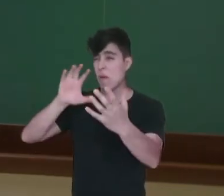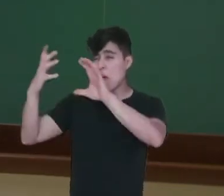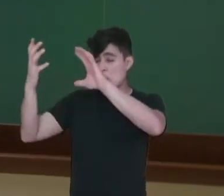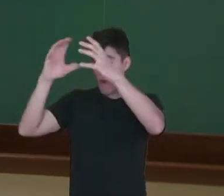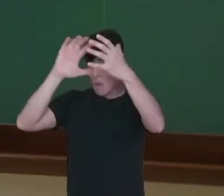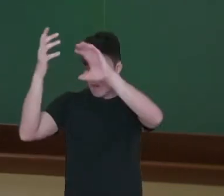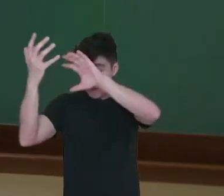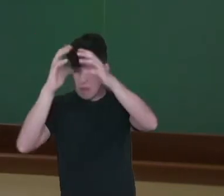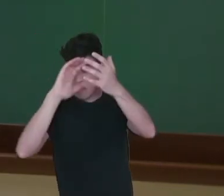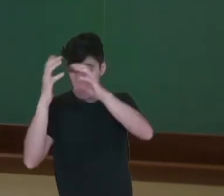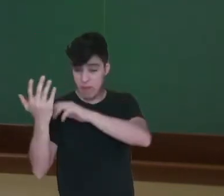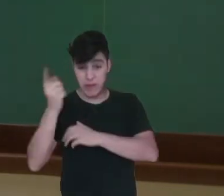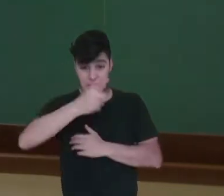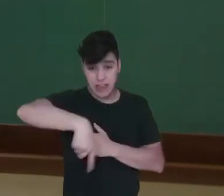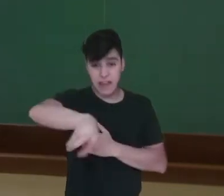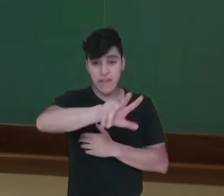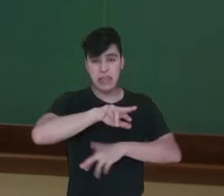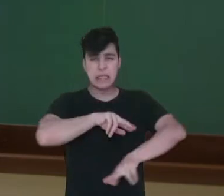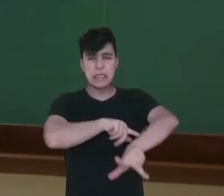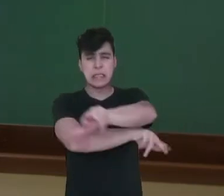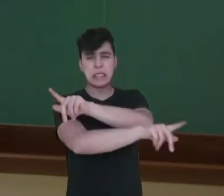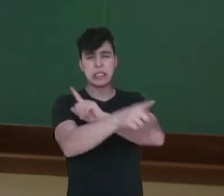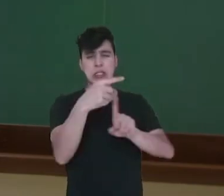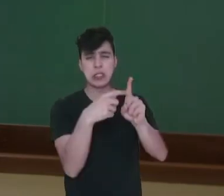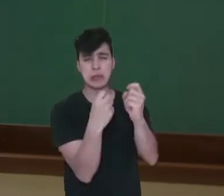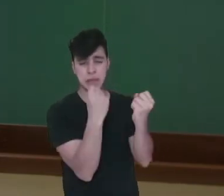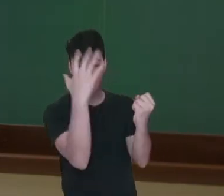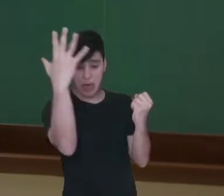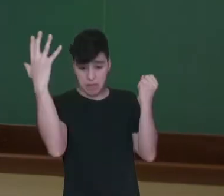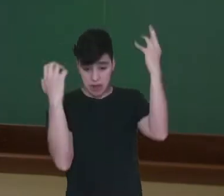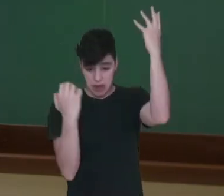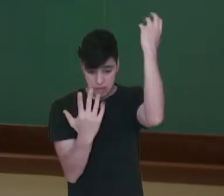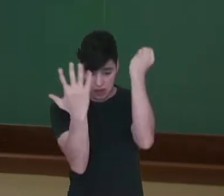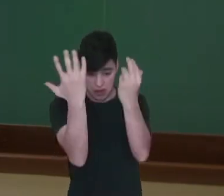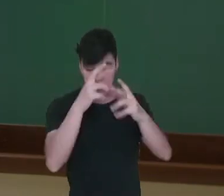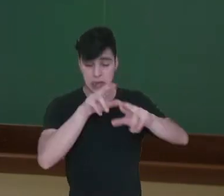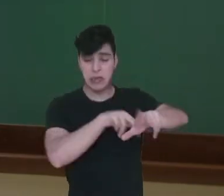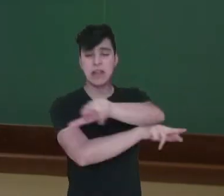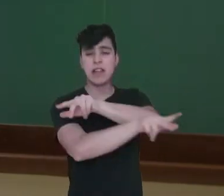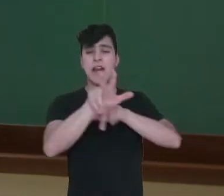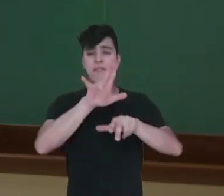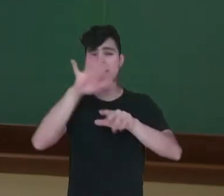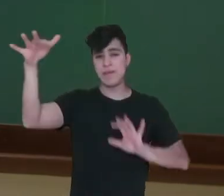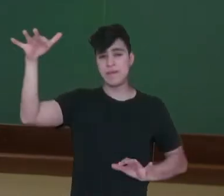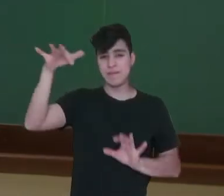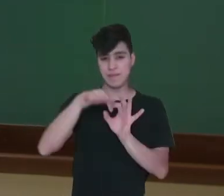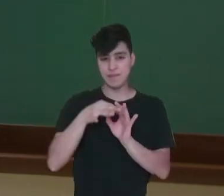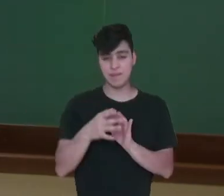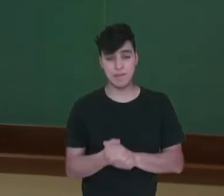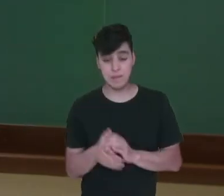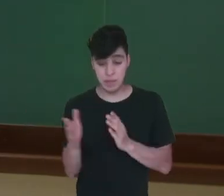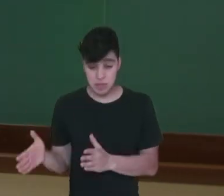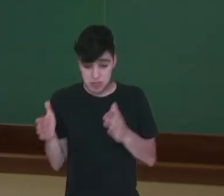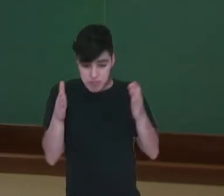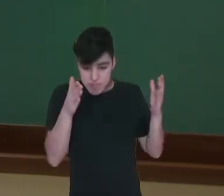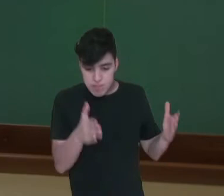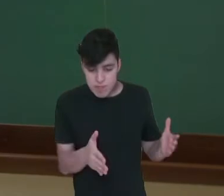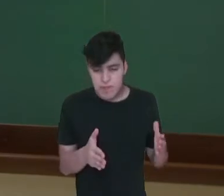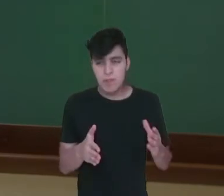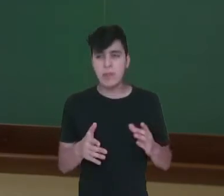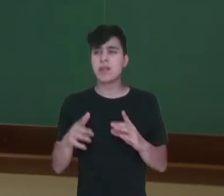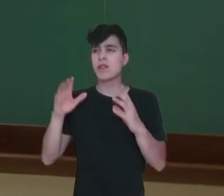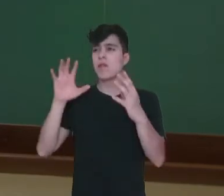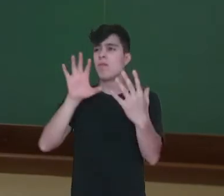climática, haverá também variedade de tipos de vegetação, certo? Se eu tenho mudança no tipo